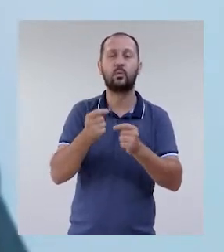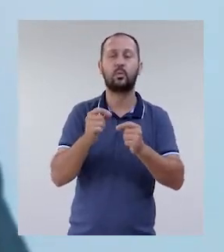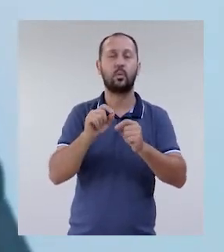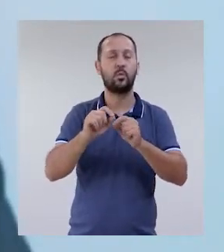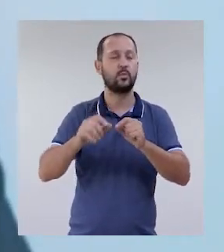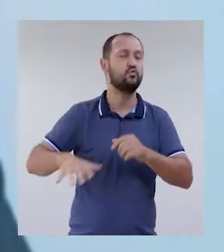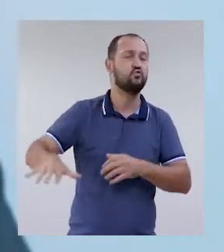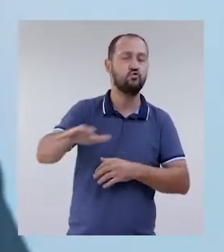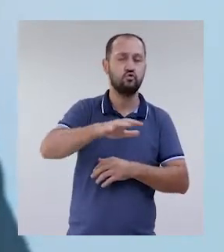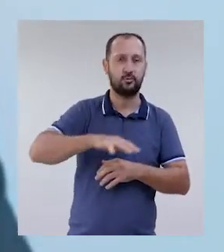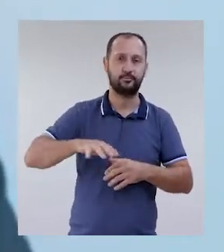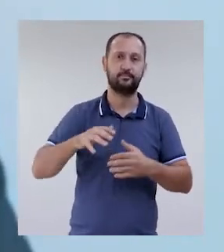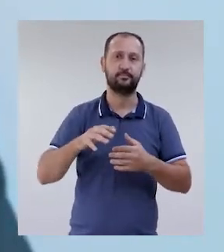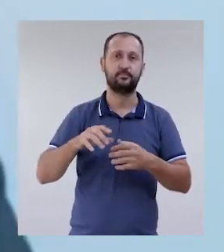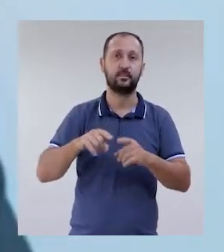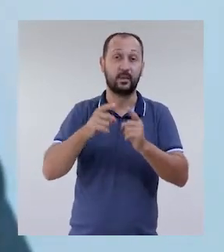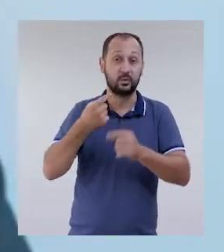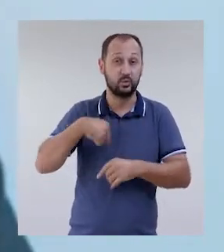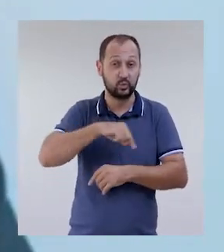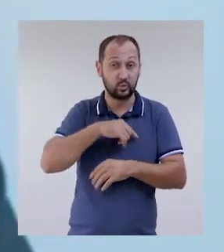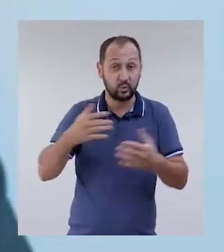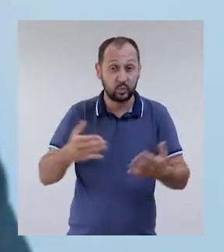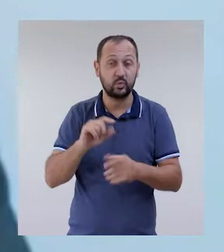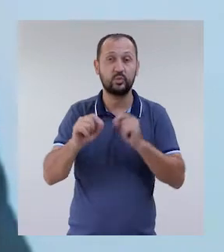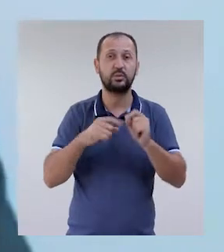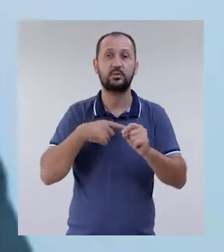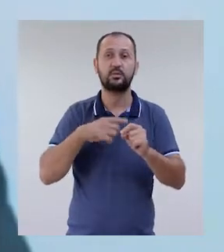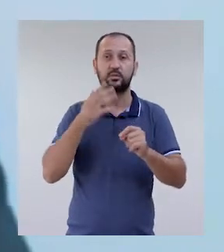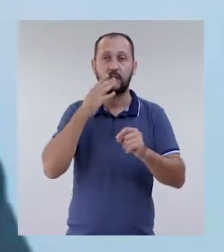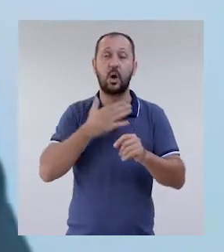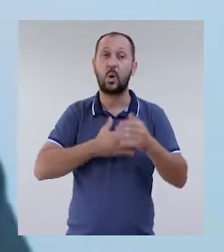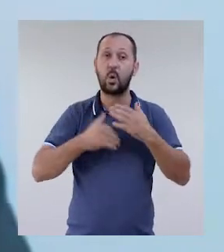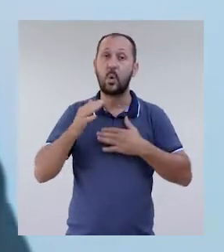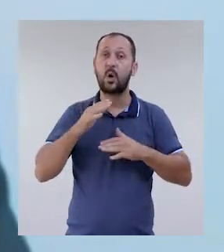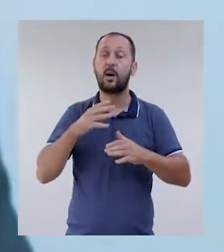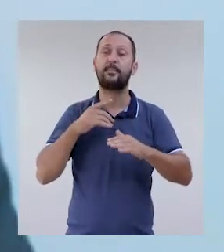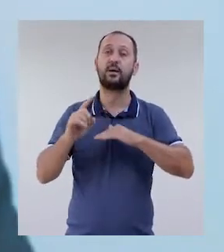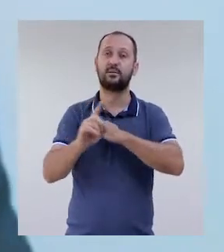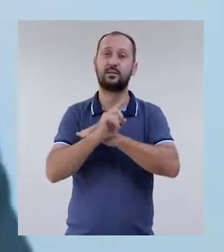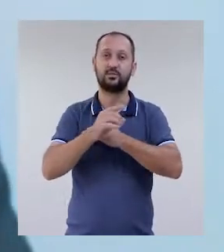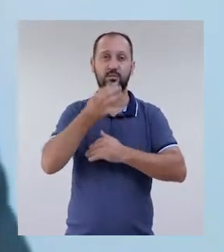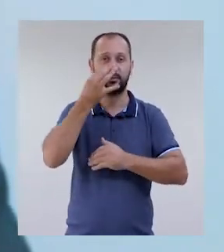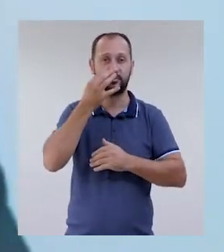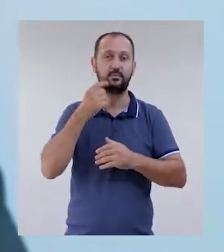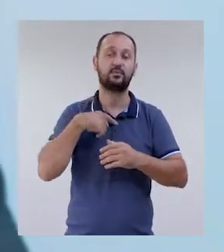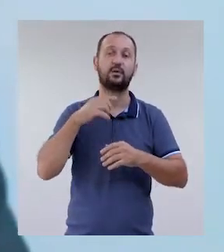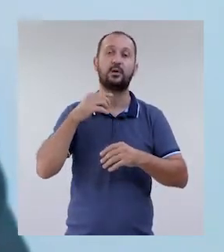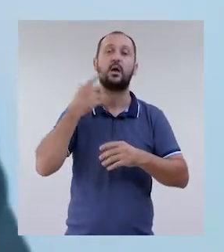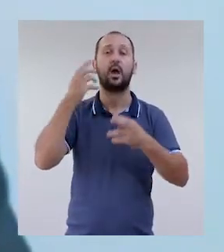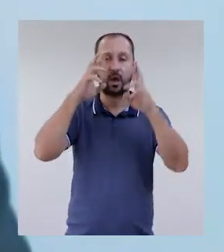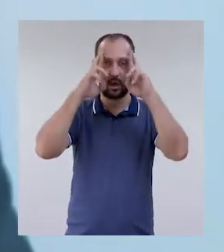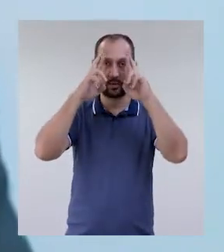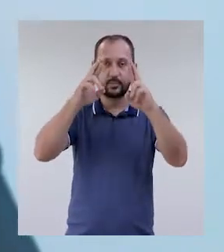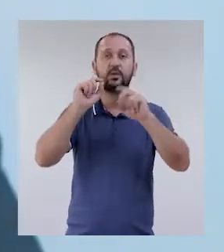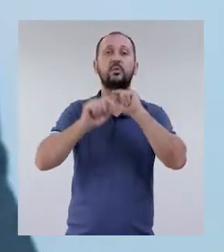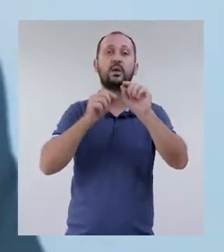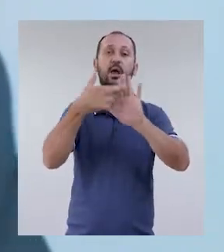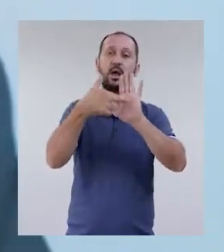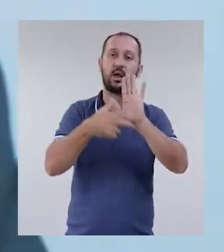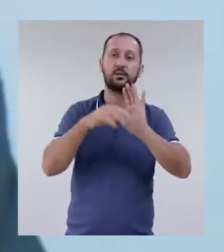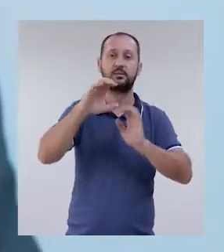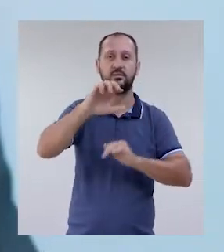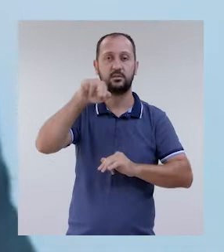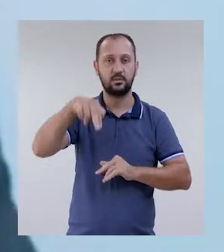jurisdicionado, mas nós estamos hoje com restrição de atendimento presencial por conta das regras do CNJ, justamente